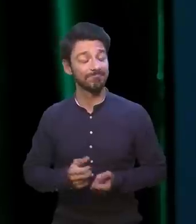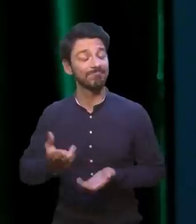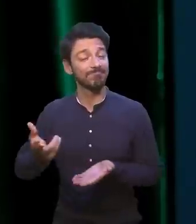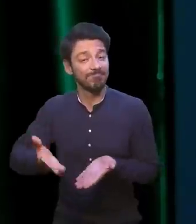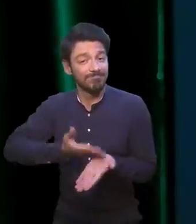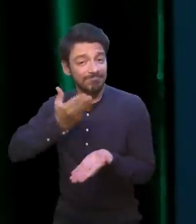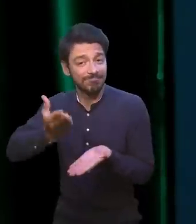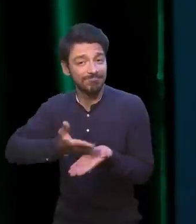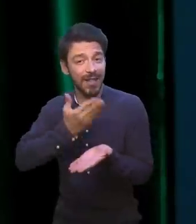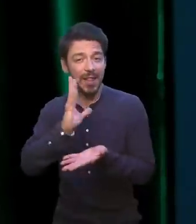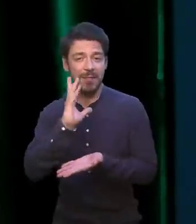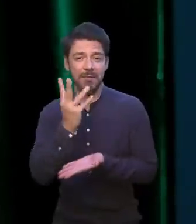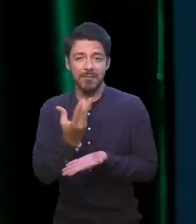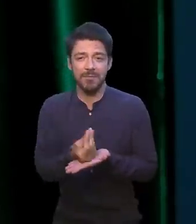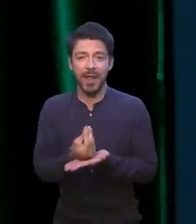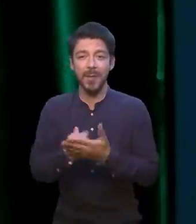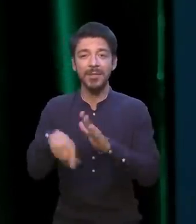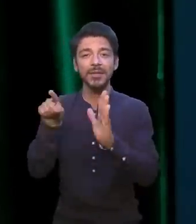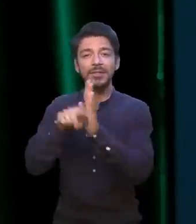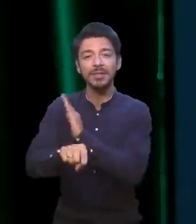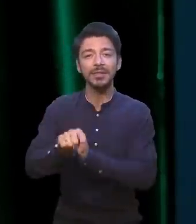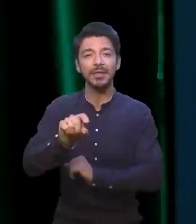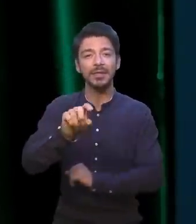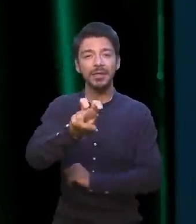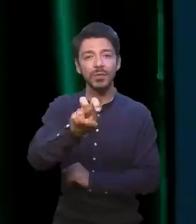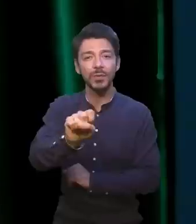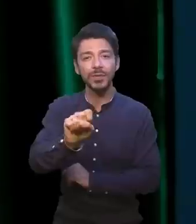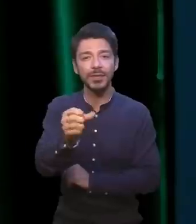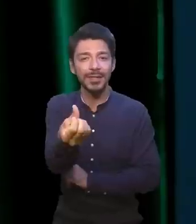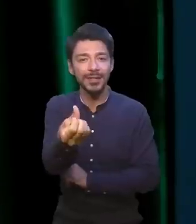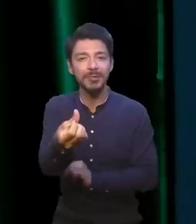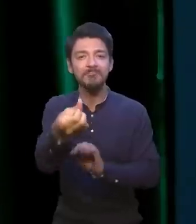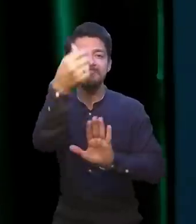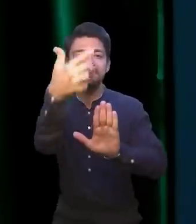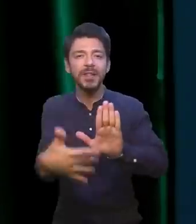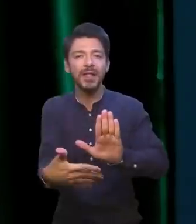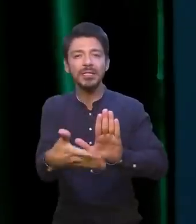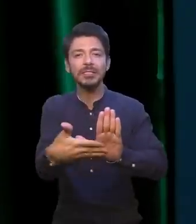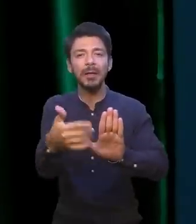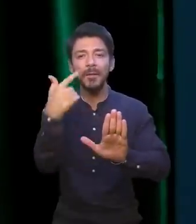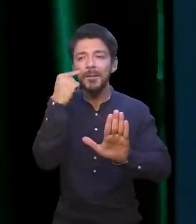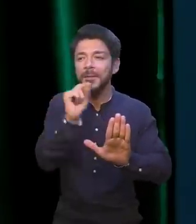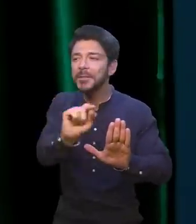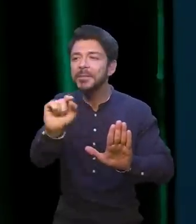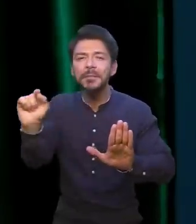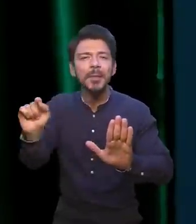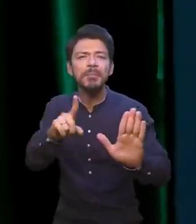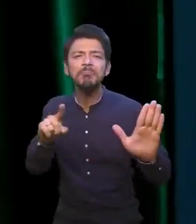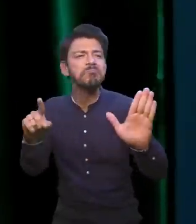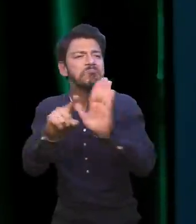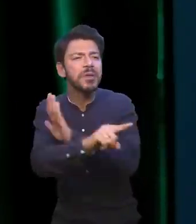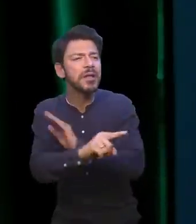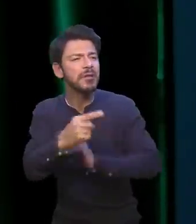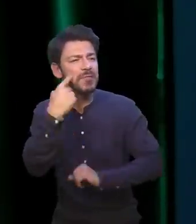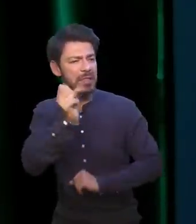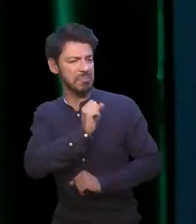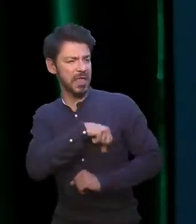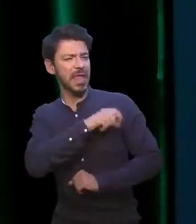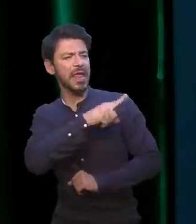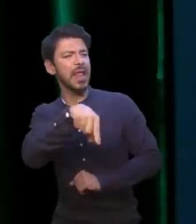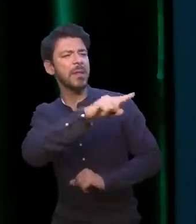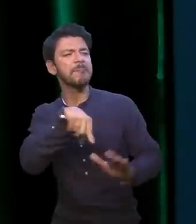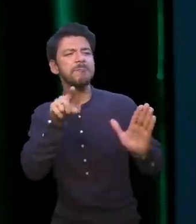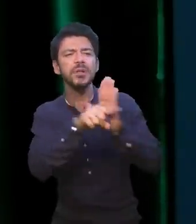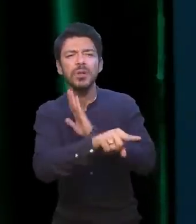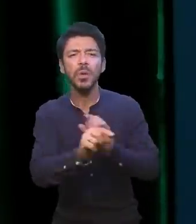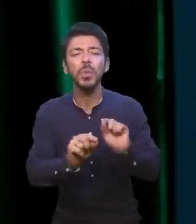Espíritos, a questão 886, indagado, os benfeitores, qual seria a caridade segundo os padrões do Cristo?